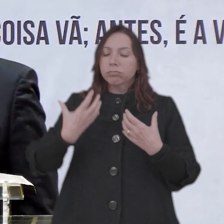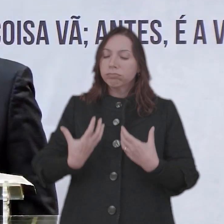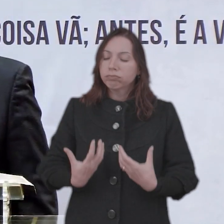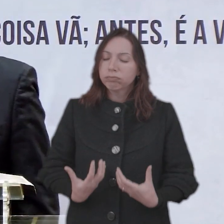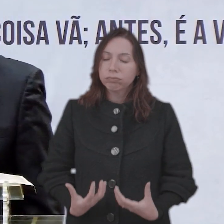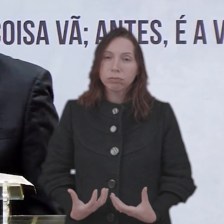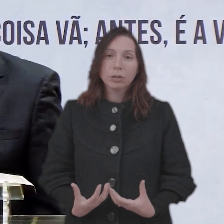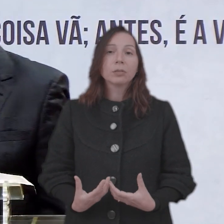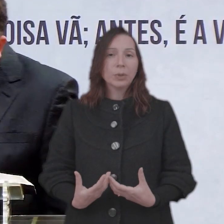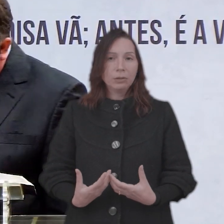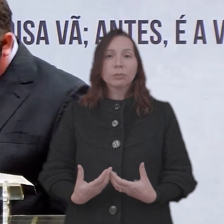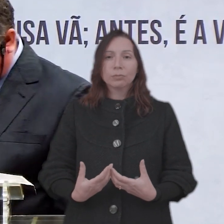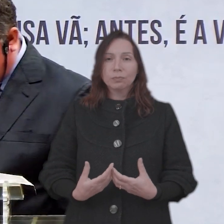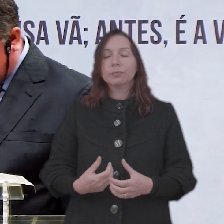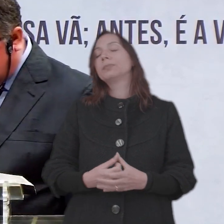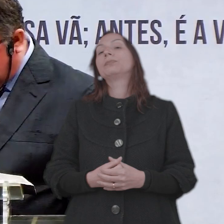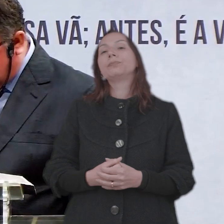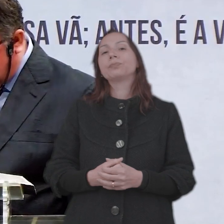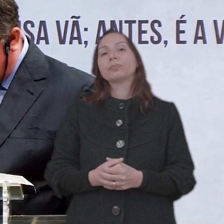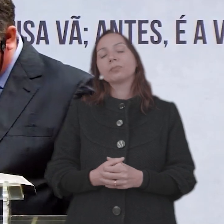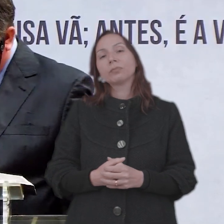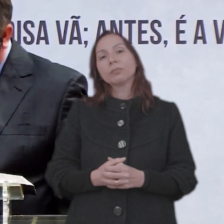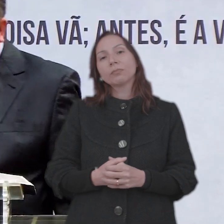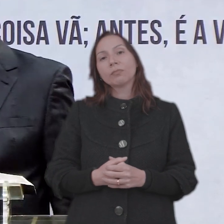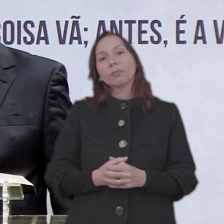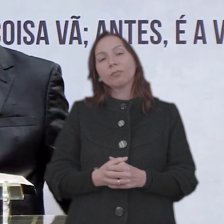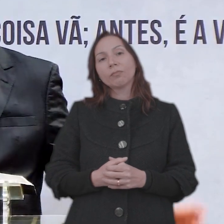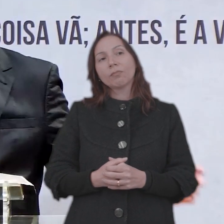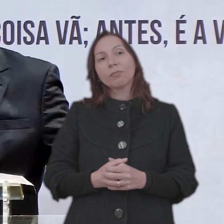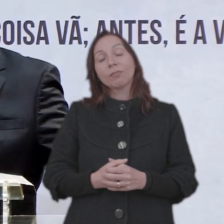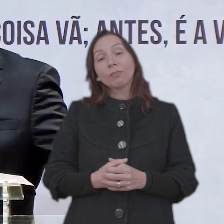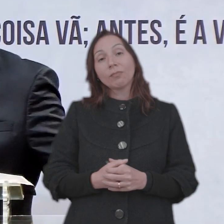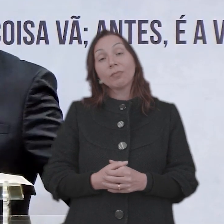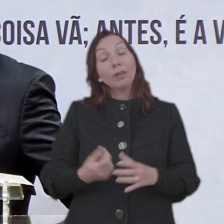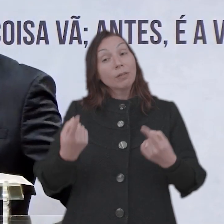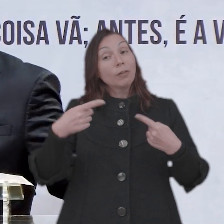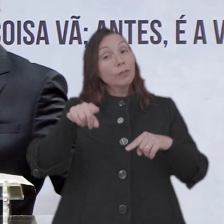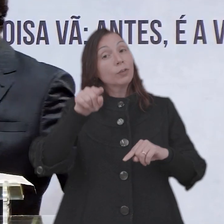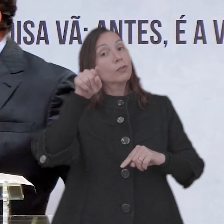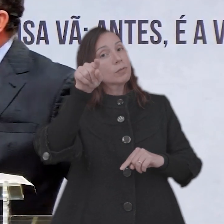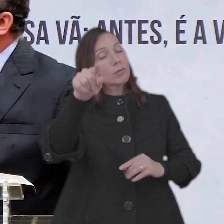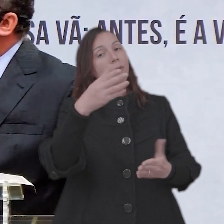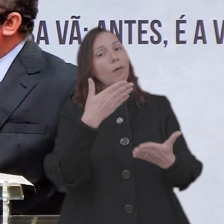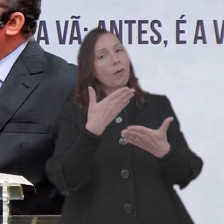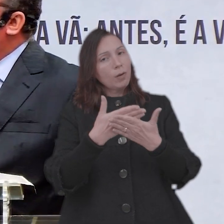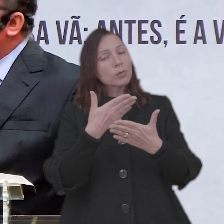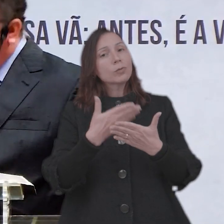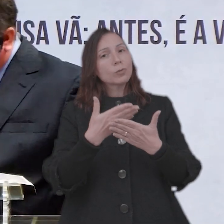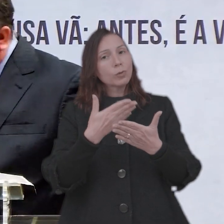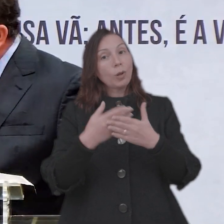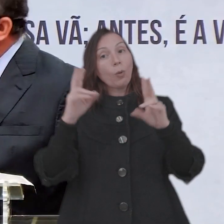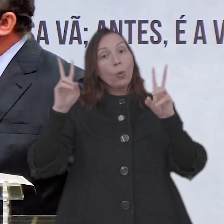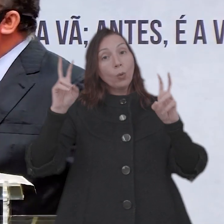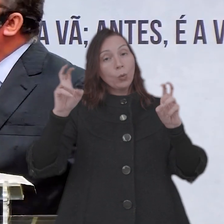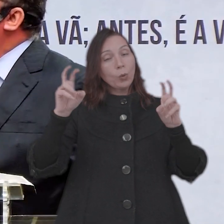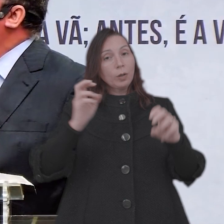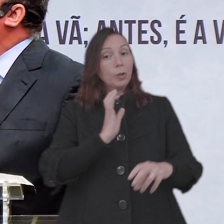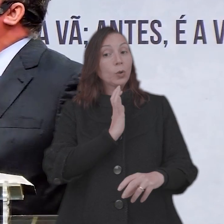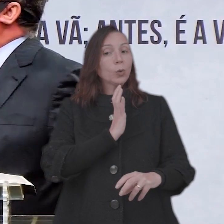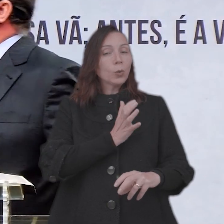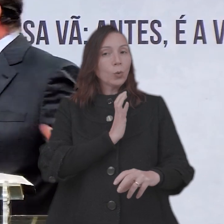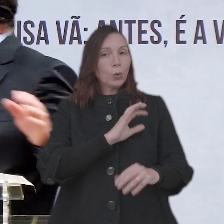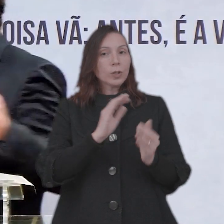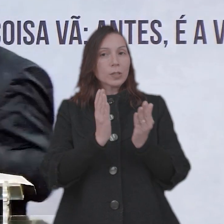Quando a gente vai estudar, e eu desafio você a estudar esse assunto, sobre o coração na Bíblia. Pegue